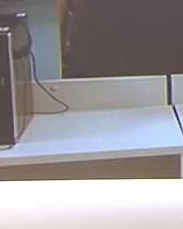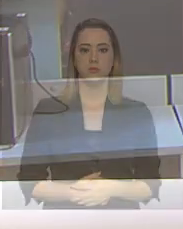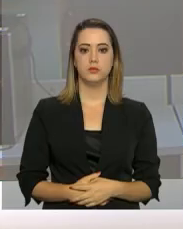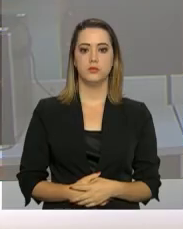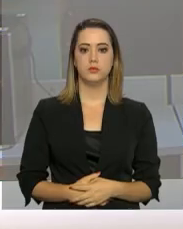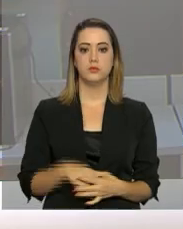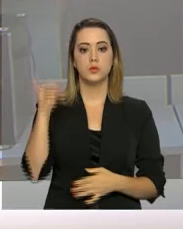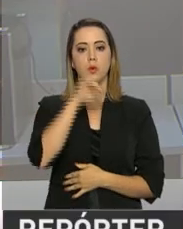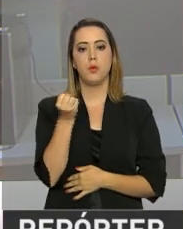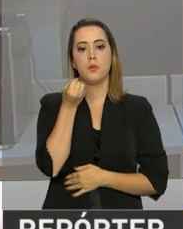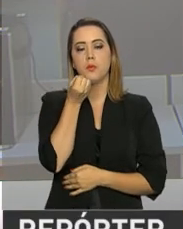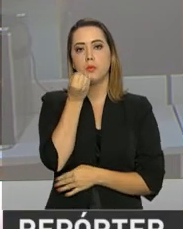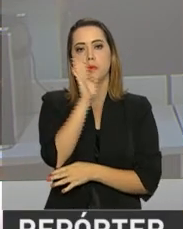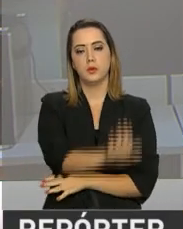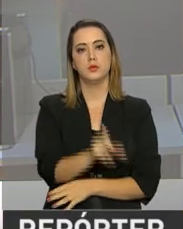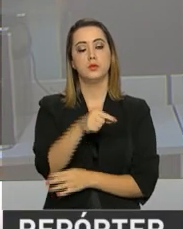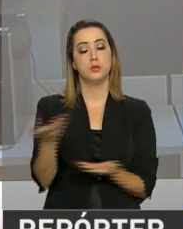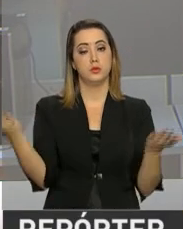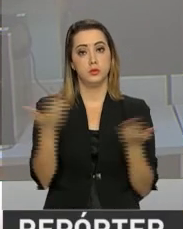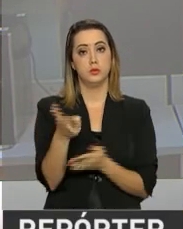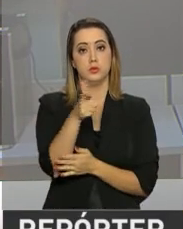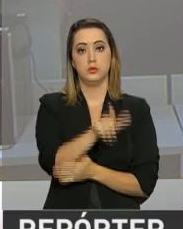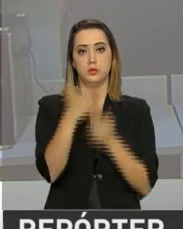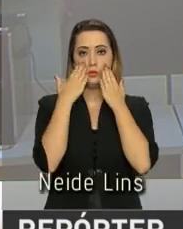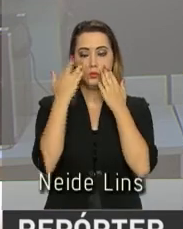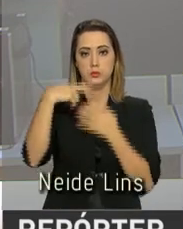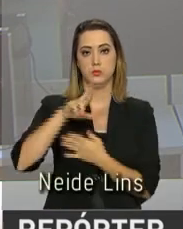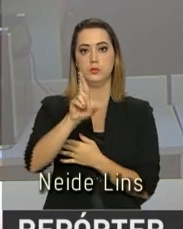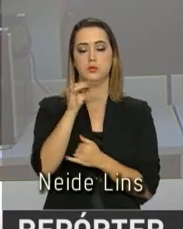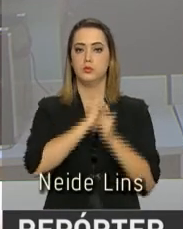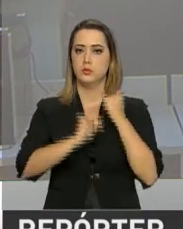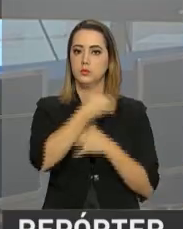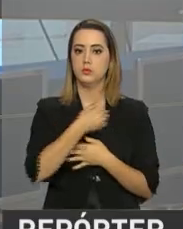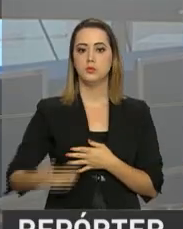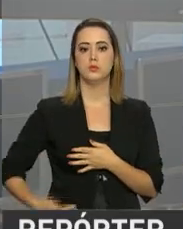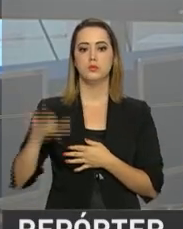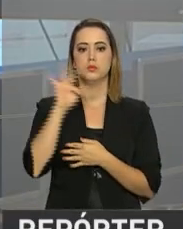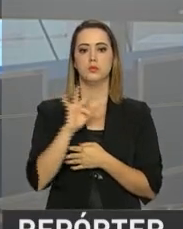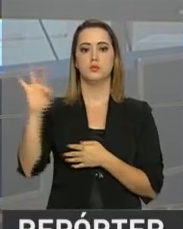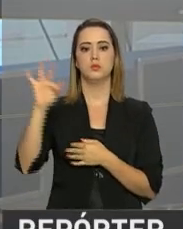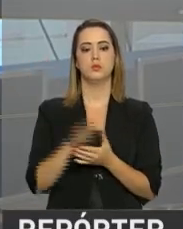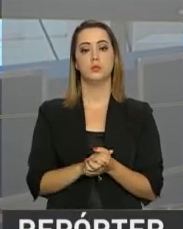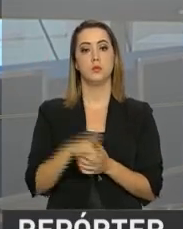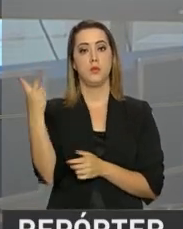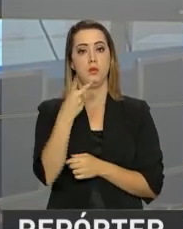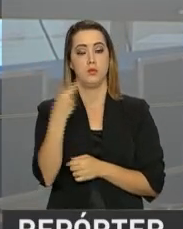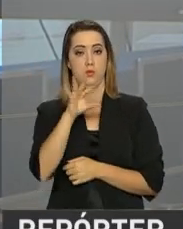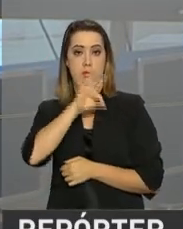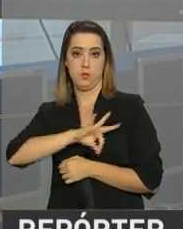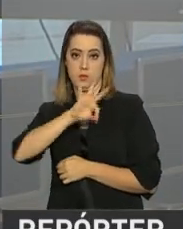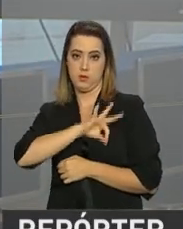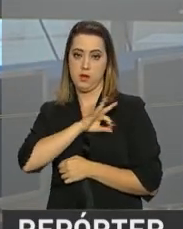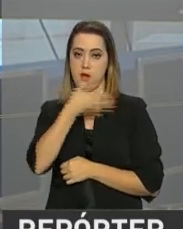olá boa tarde estamos de volta com o repórter nbr as notícias do governo federal a segunda parcela do 13º